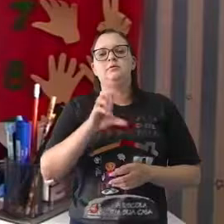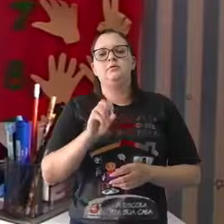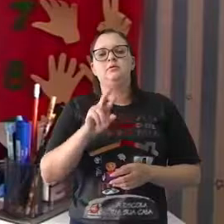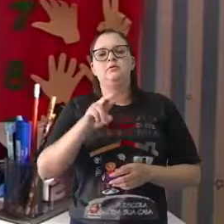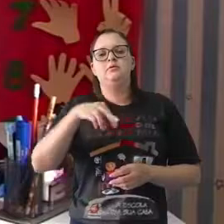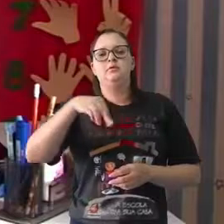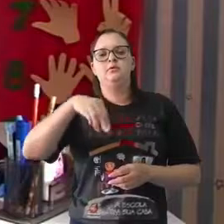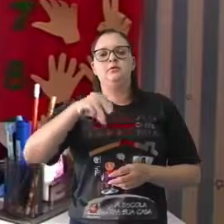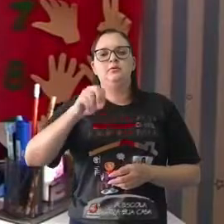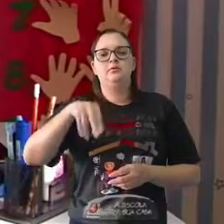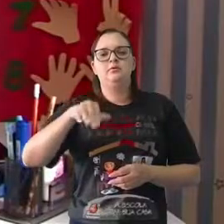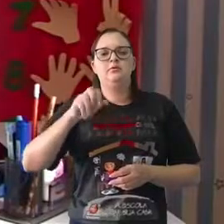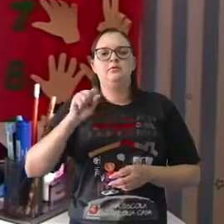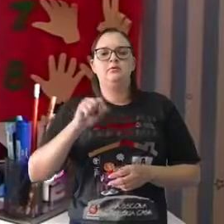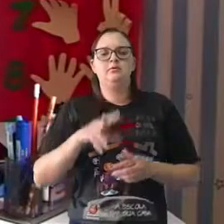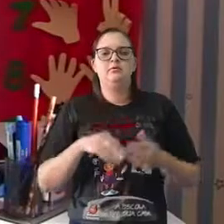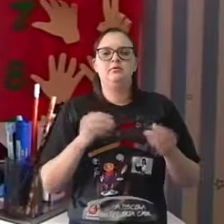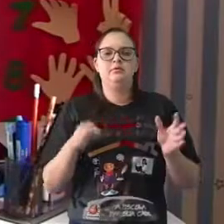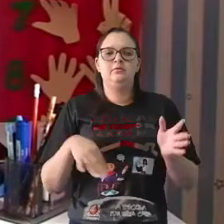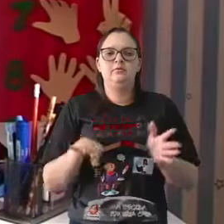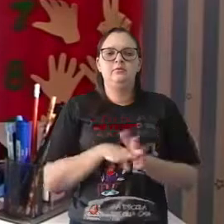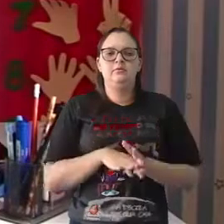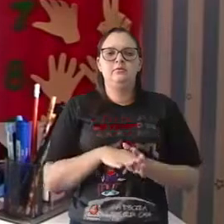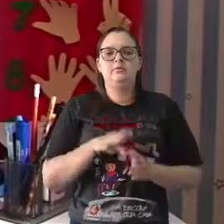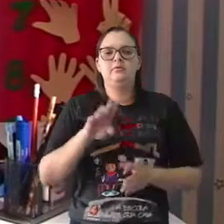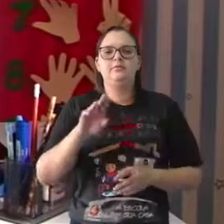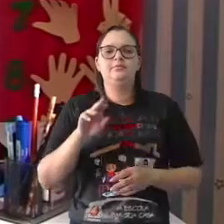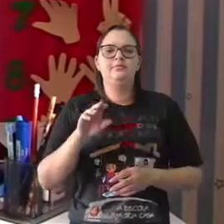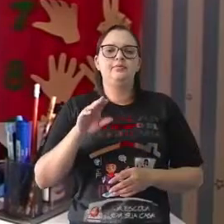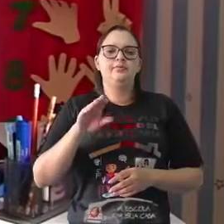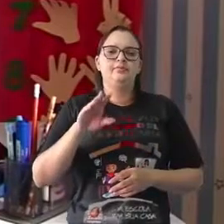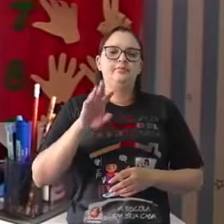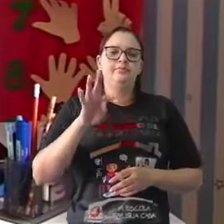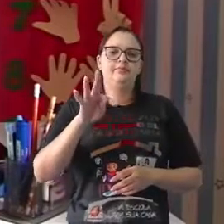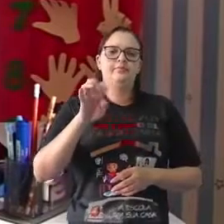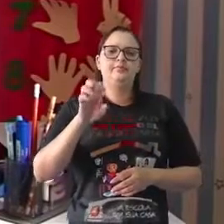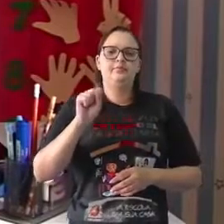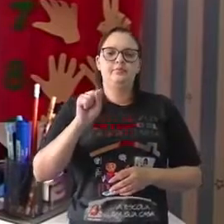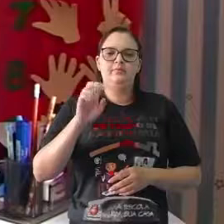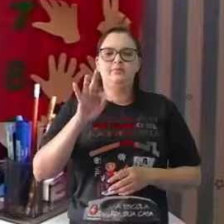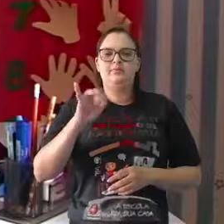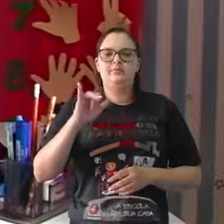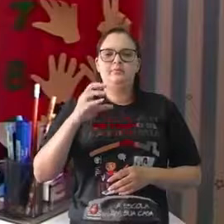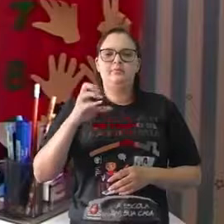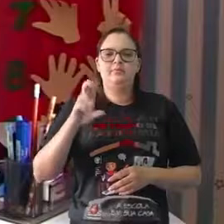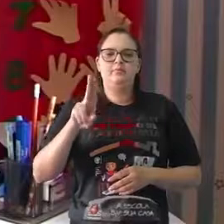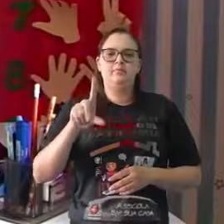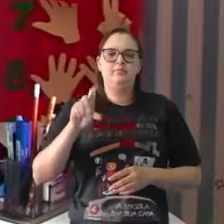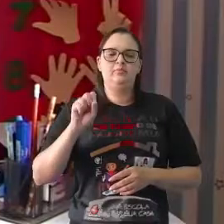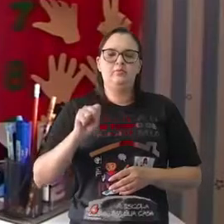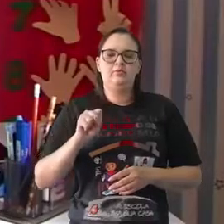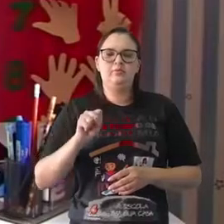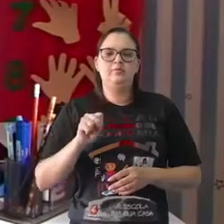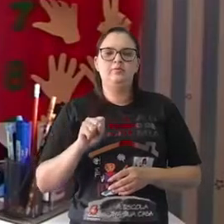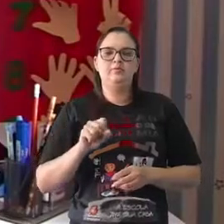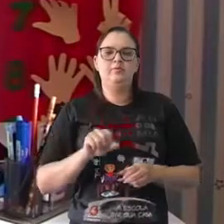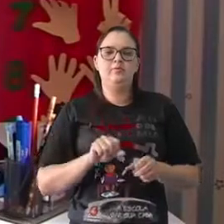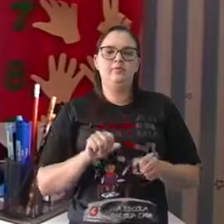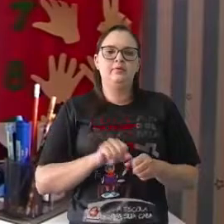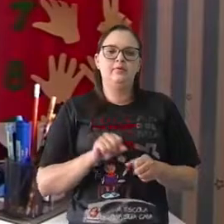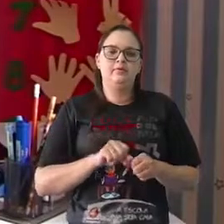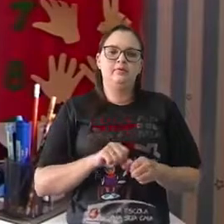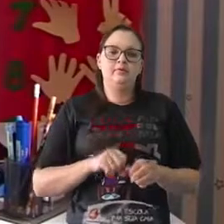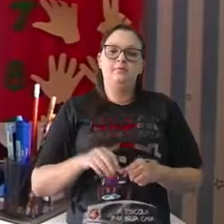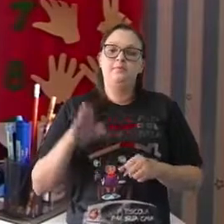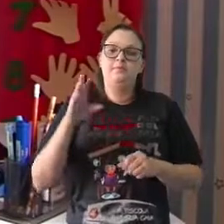os testículos produzem a testosterona, por exemplo, ele vai estimular a produção dos espermatozoides. Então,